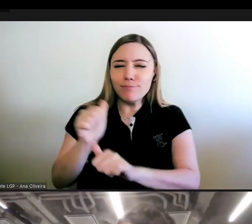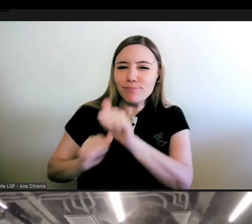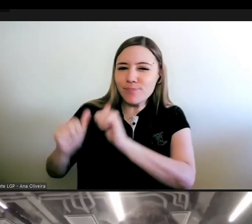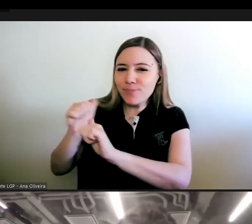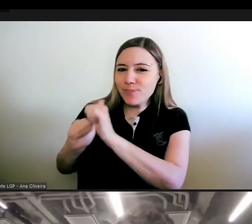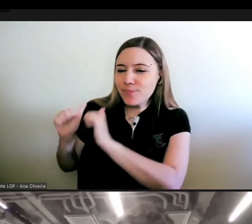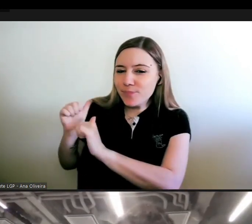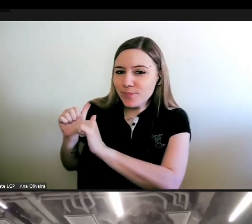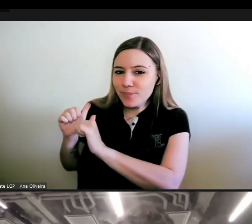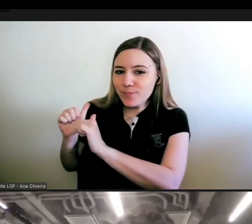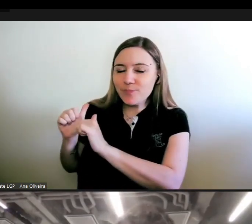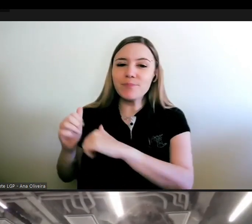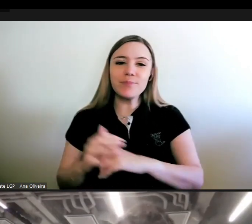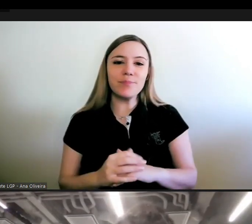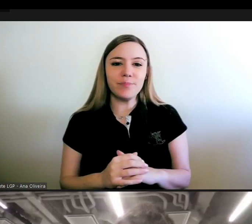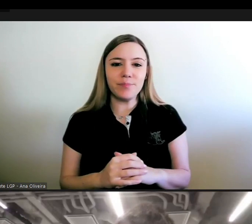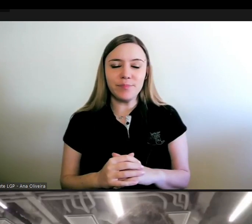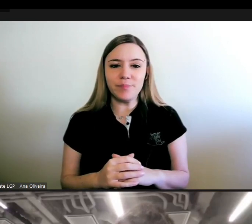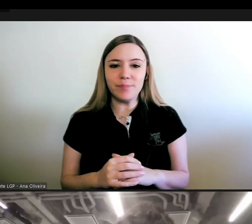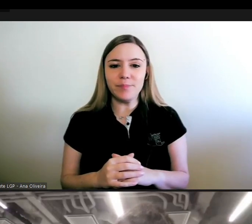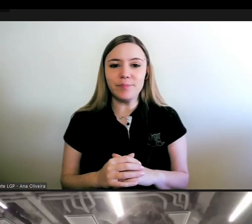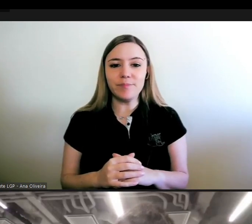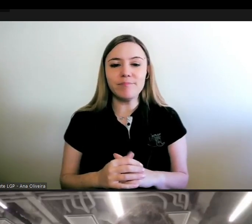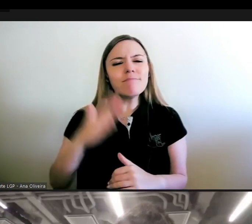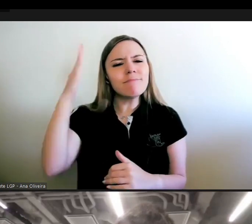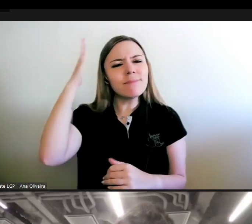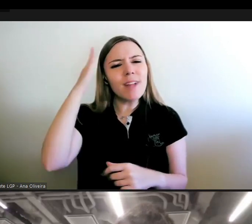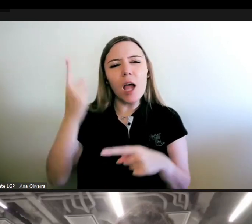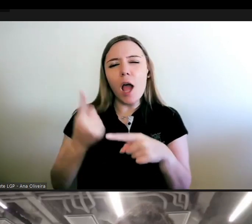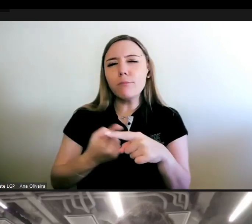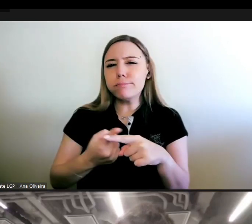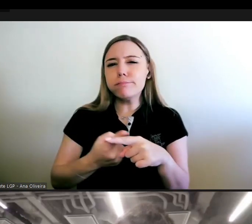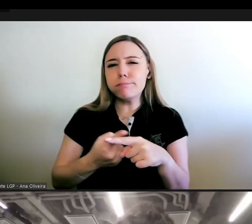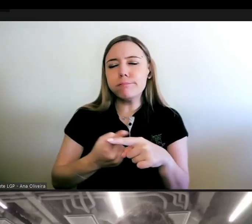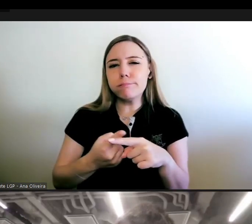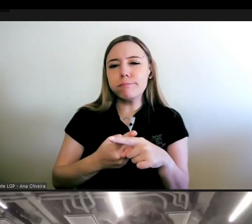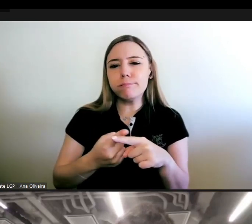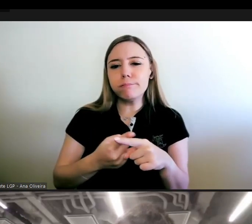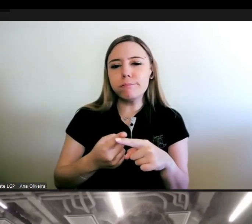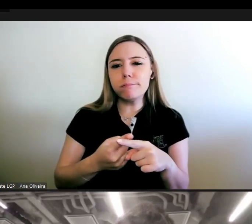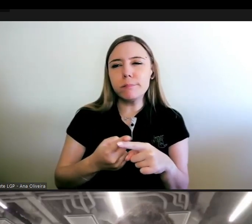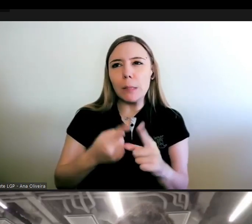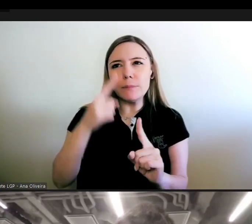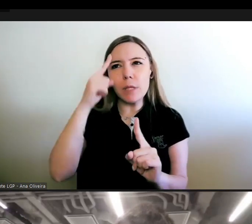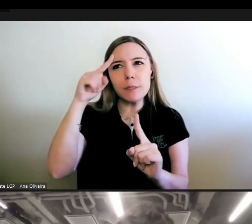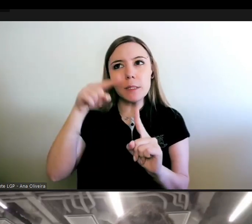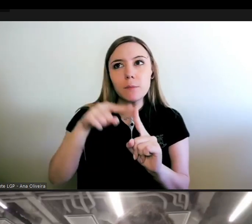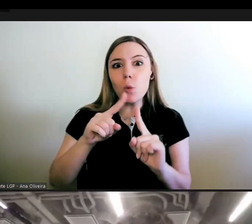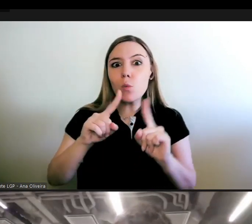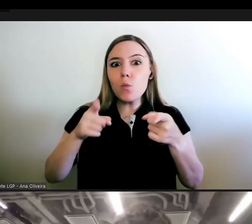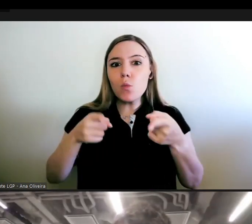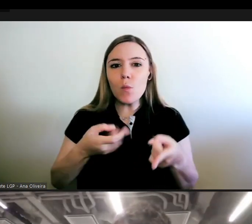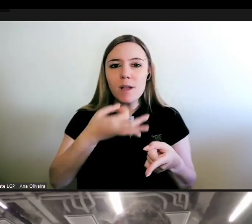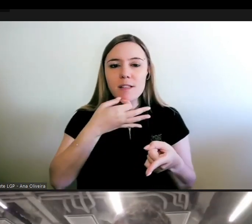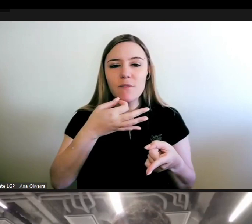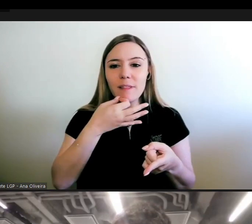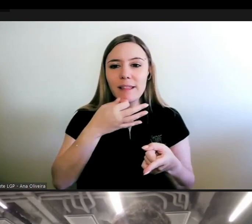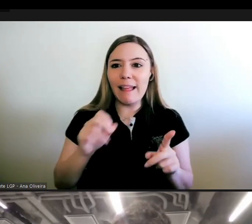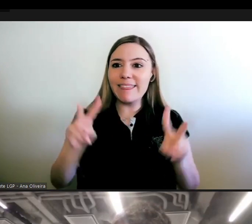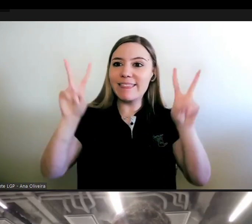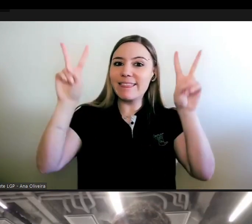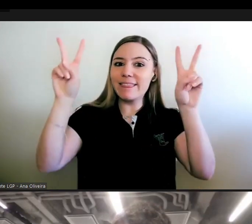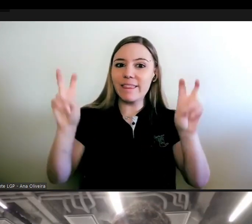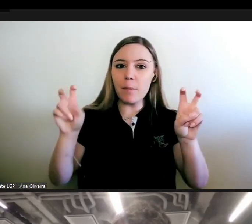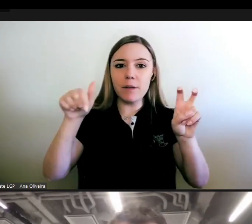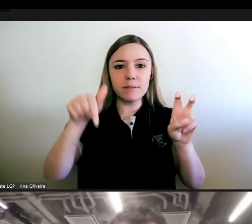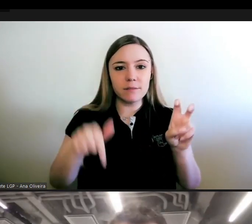atrás, que eu acho muito interessante a ideia de começarmos a falar de sustentabilidade ligada à questão dos direitos